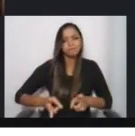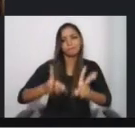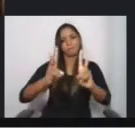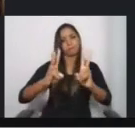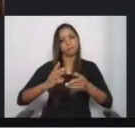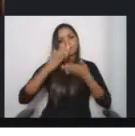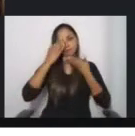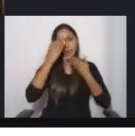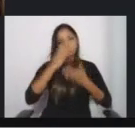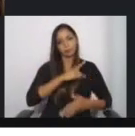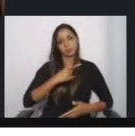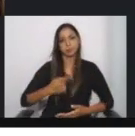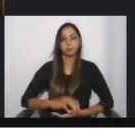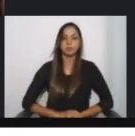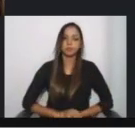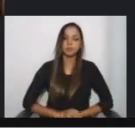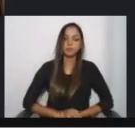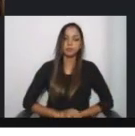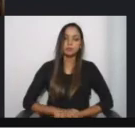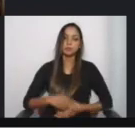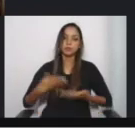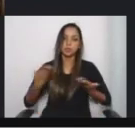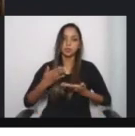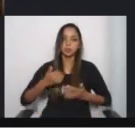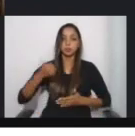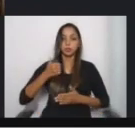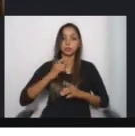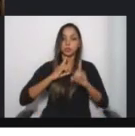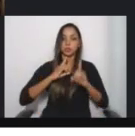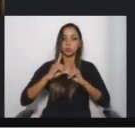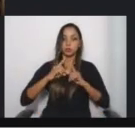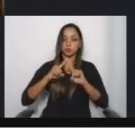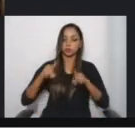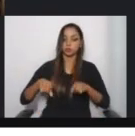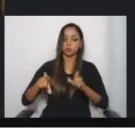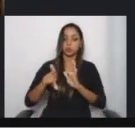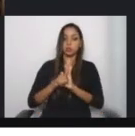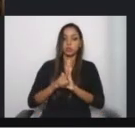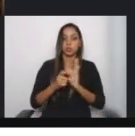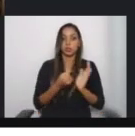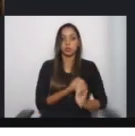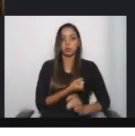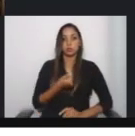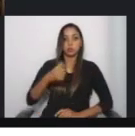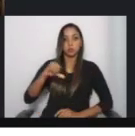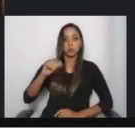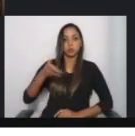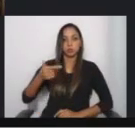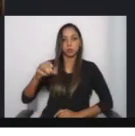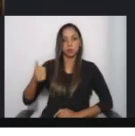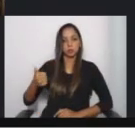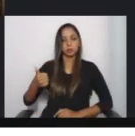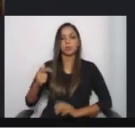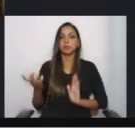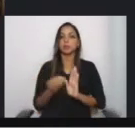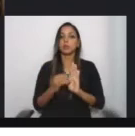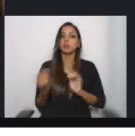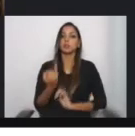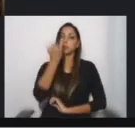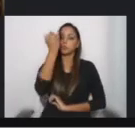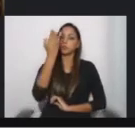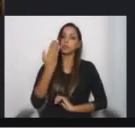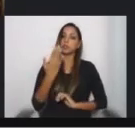Estamos em primeira discussão do projeto de lei número 019-2021, que estabelece como essencial a atividade religiosa em período de